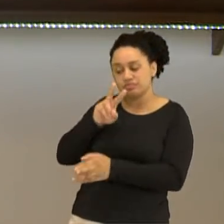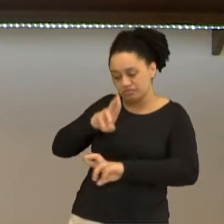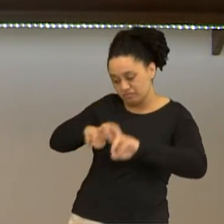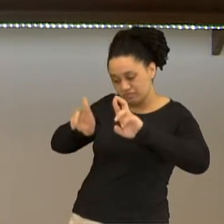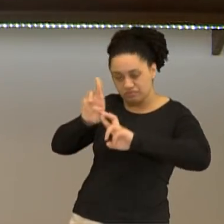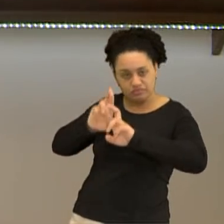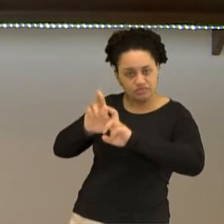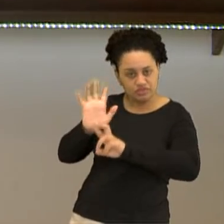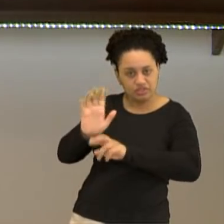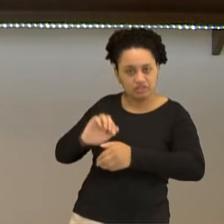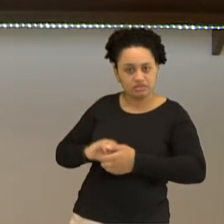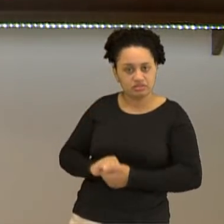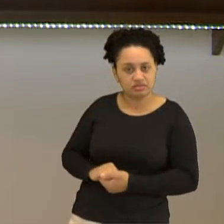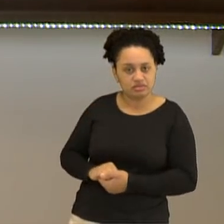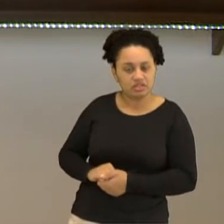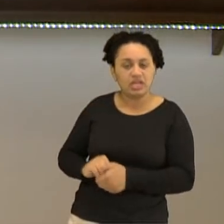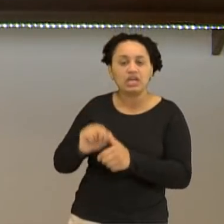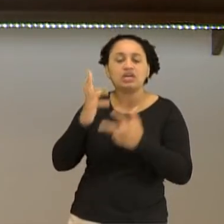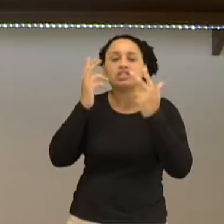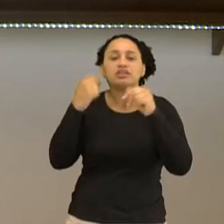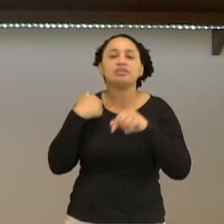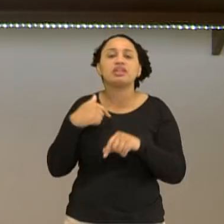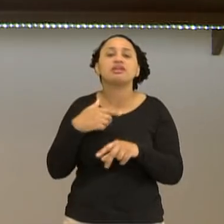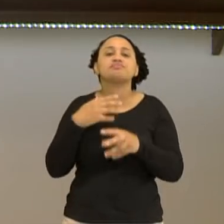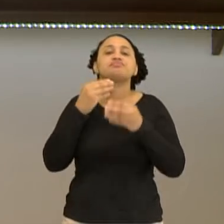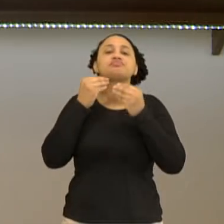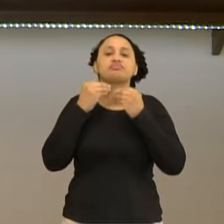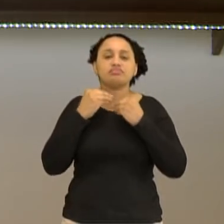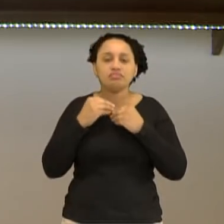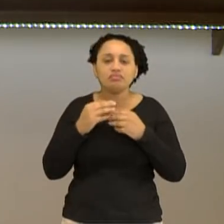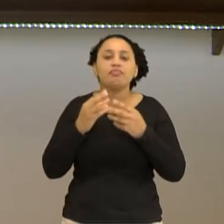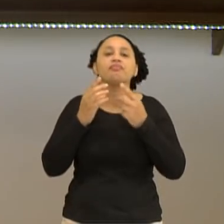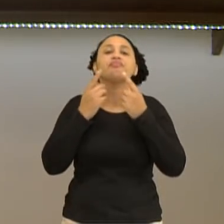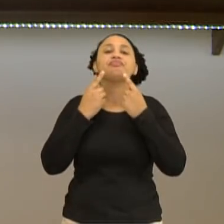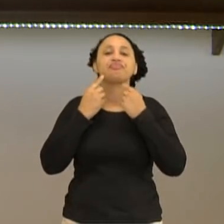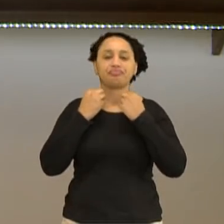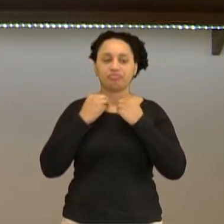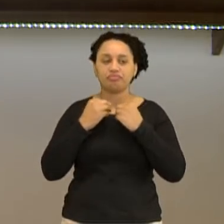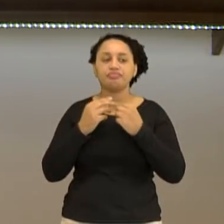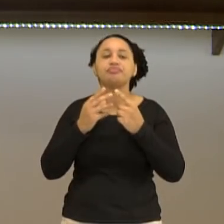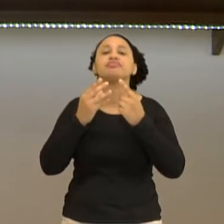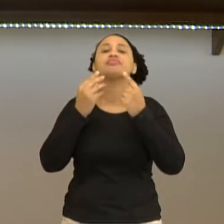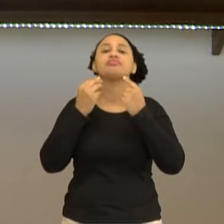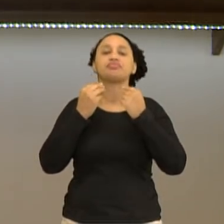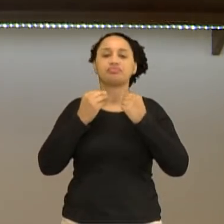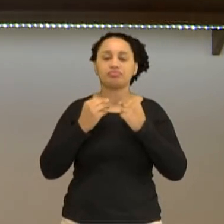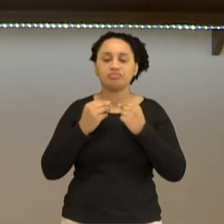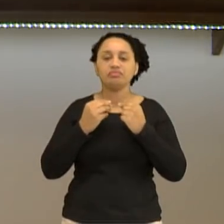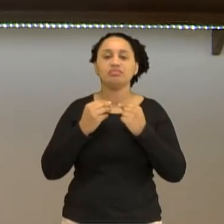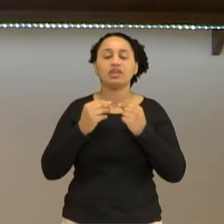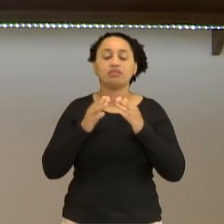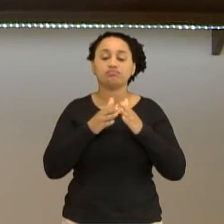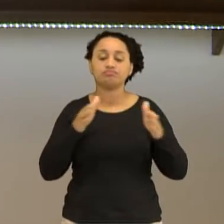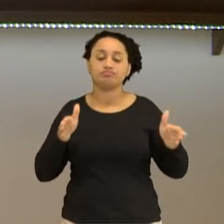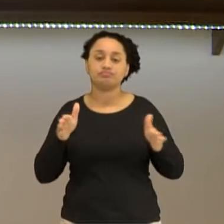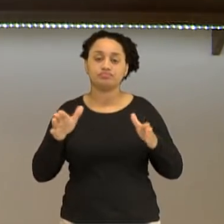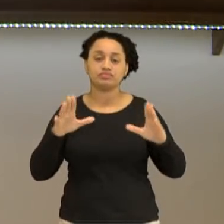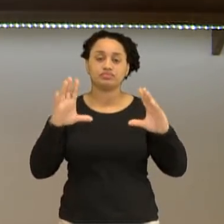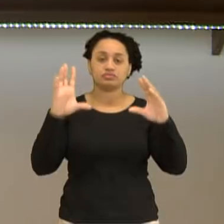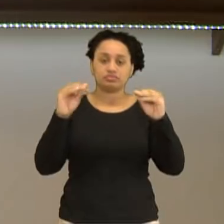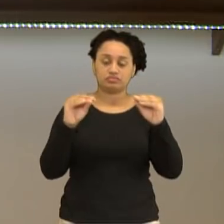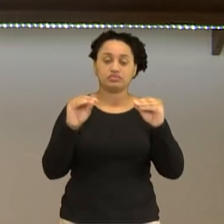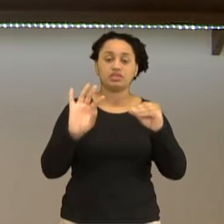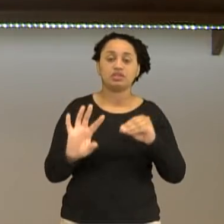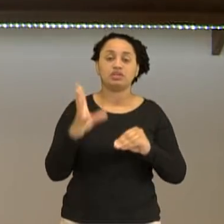normalmente ela está engolindo alguma coisa, engolindo a saliva. Eu quero dizer para vocês assim, ó, durante o período noturno, acontece